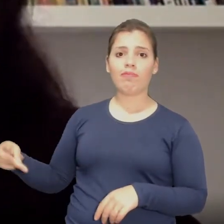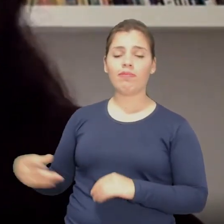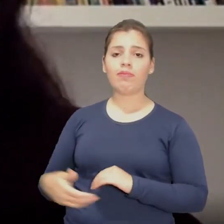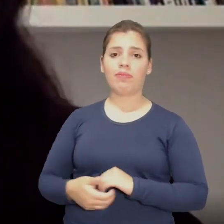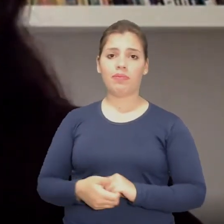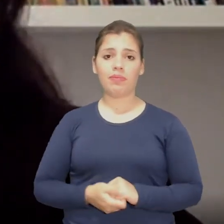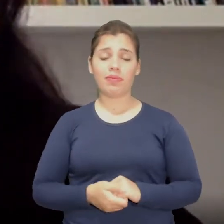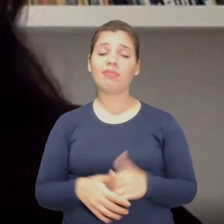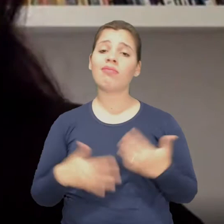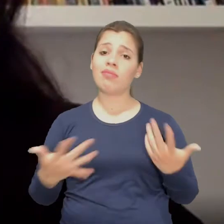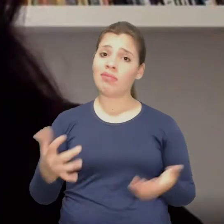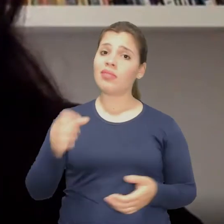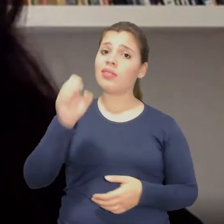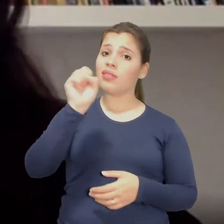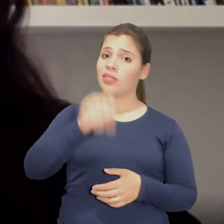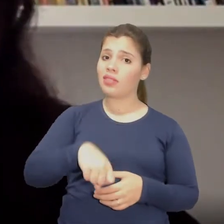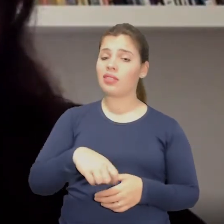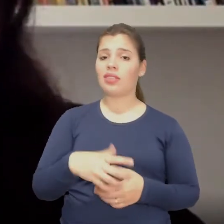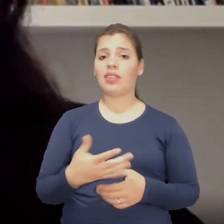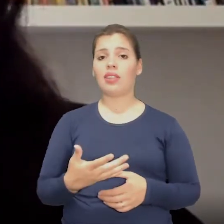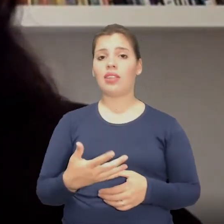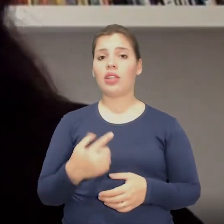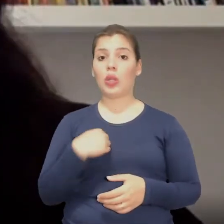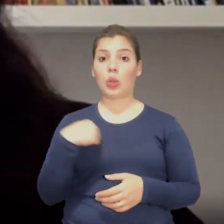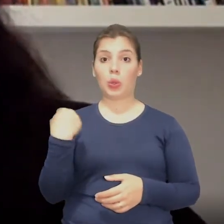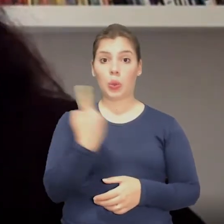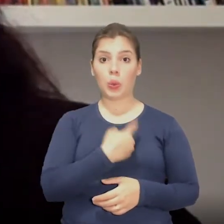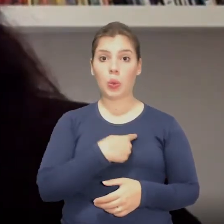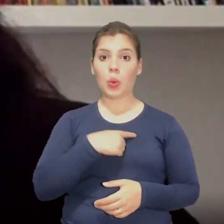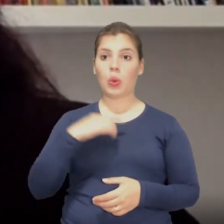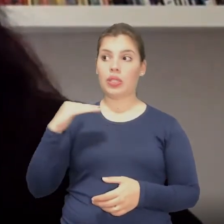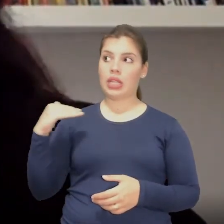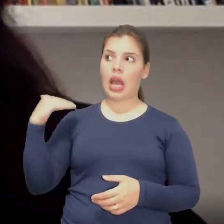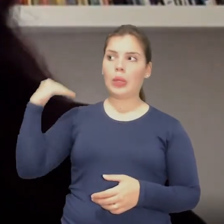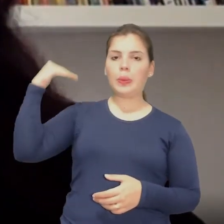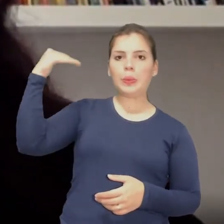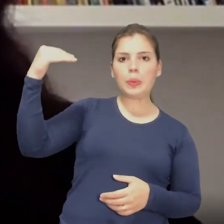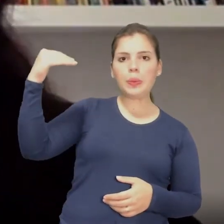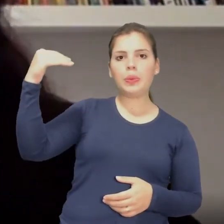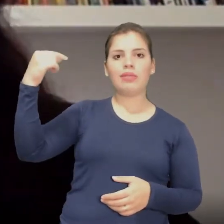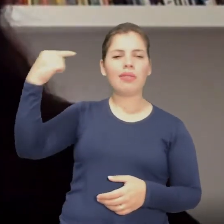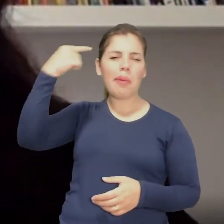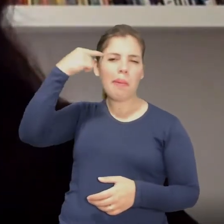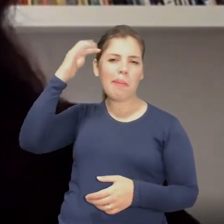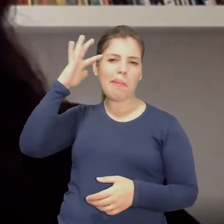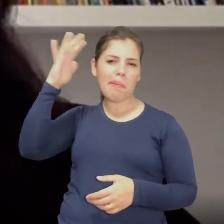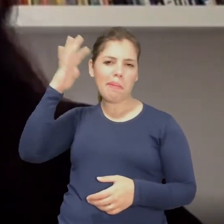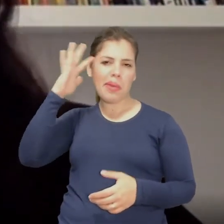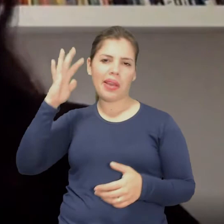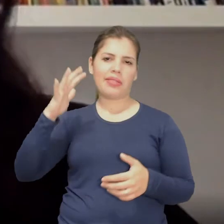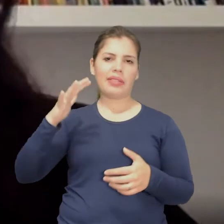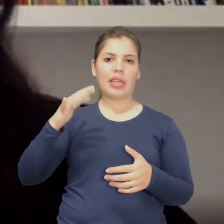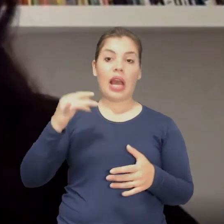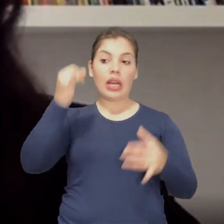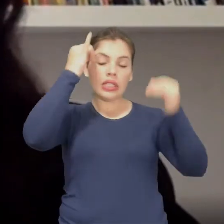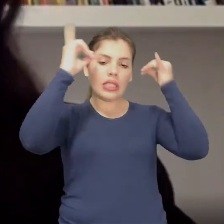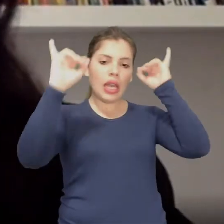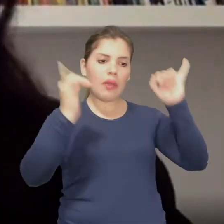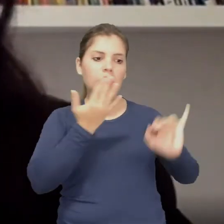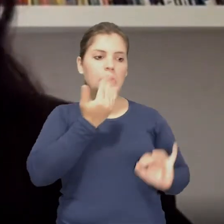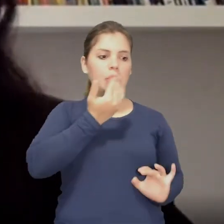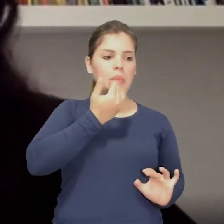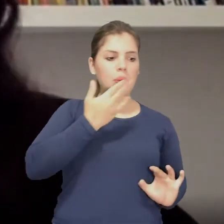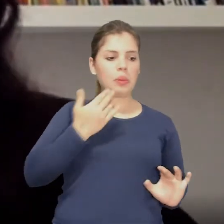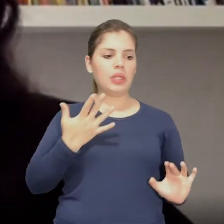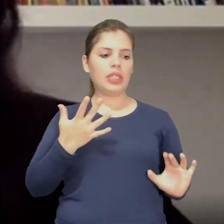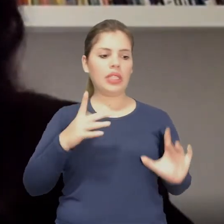dessas pessoas, né? Então, sim, o nosso comportamento de nós adultos com relação à dieta está modificando muito